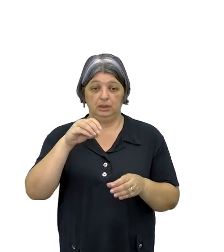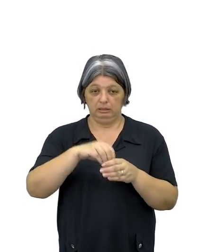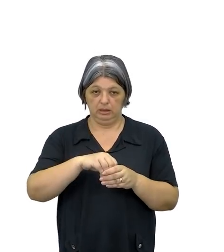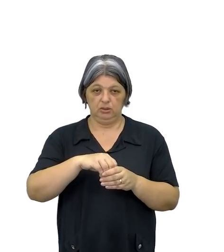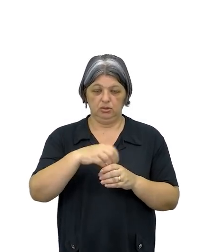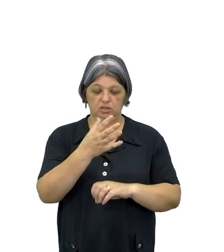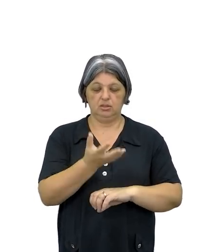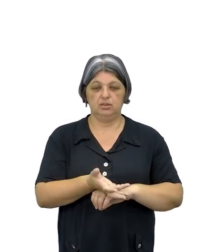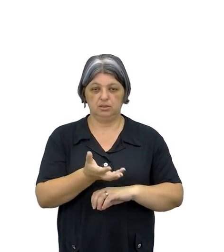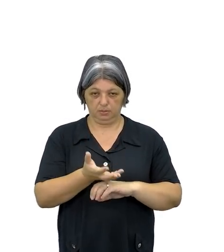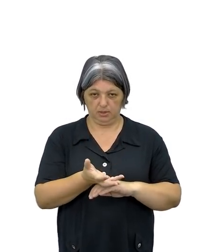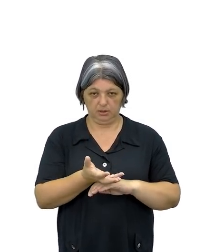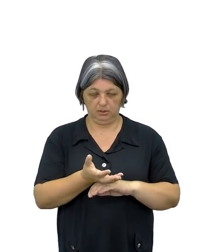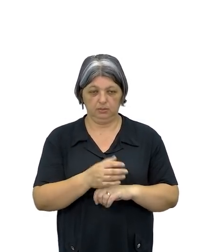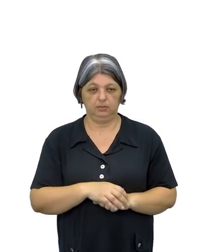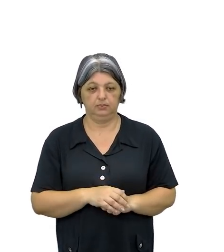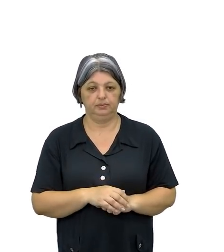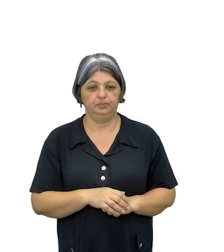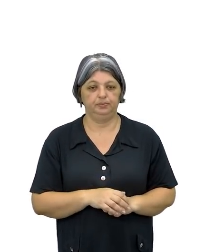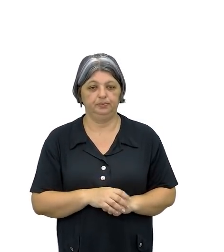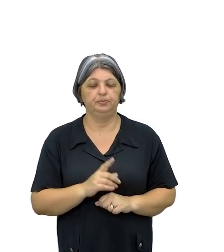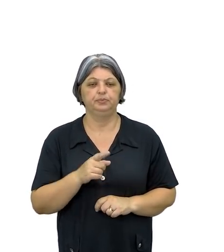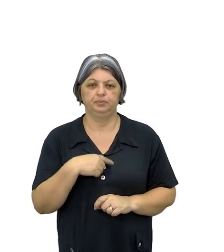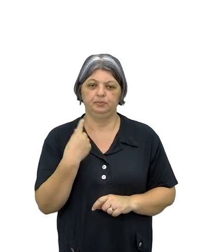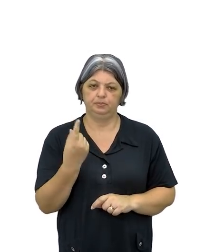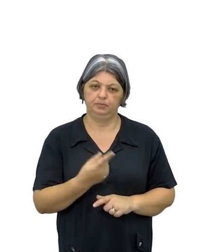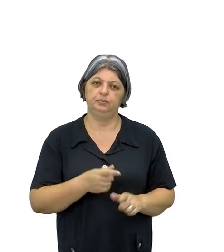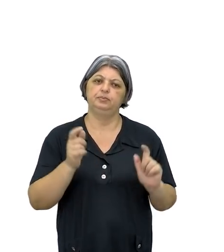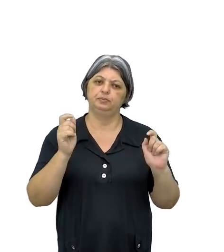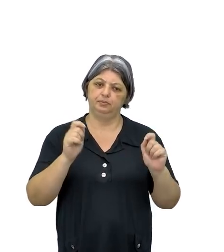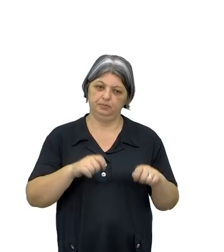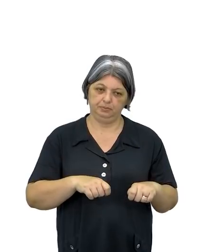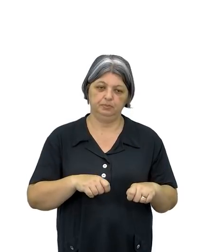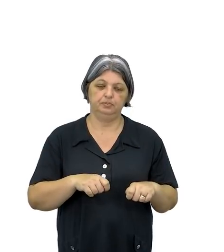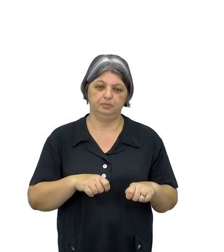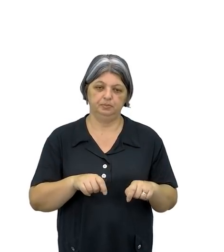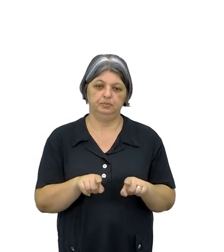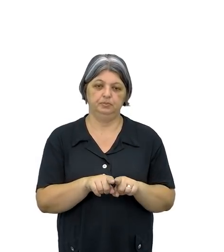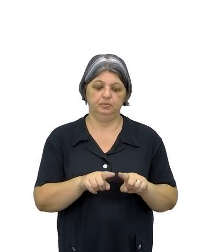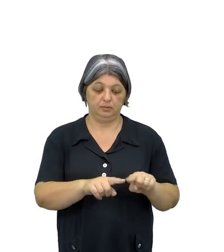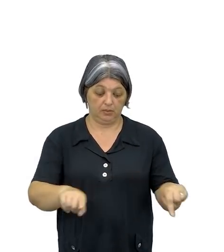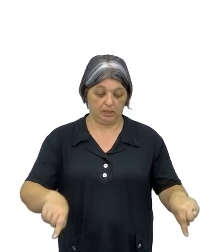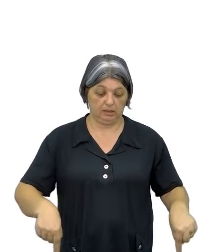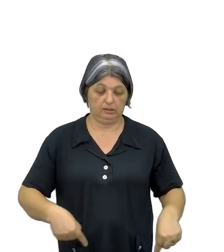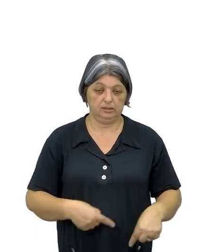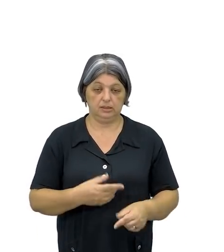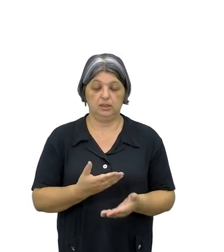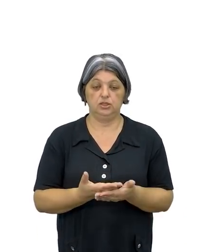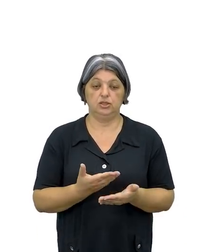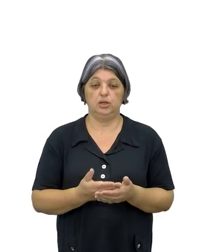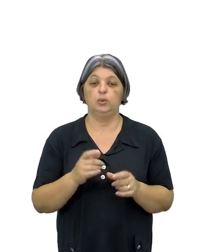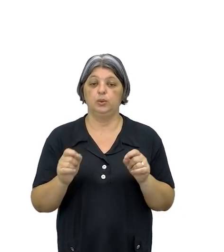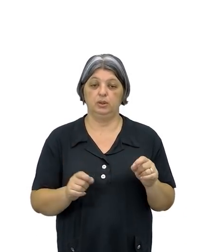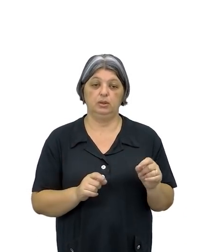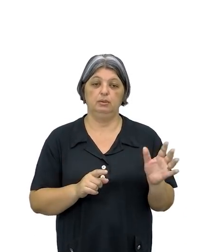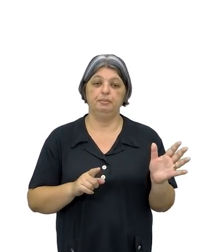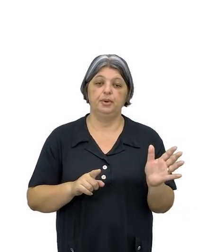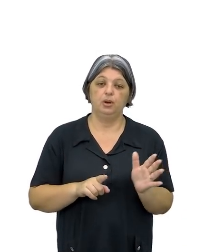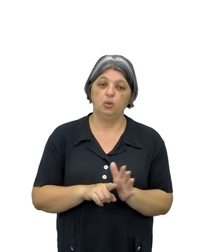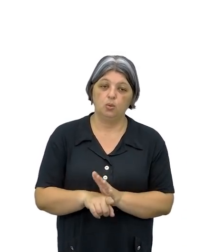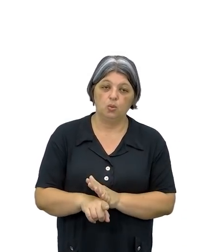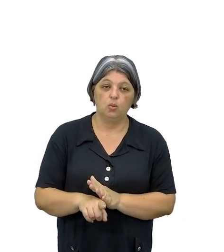nós temos que levar, né, nós podemos levar para a sala de aula questões, né, que a gente